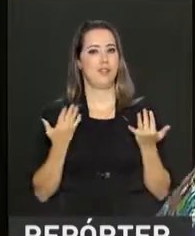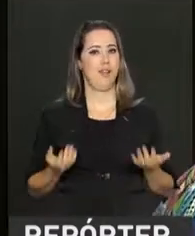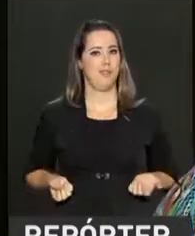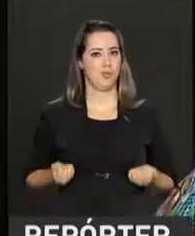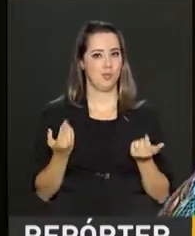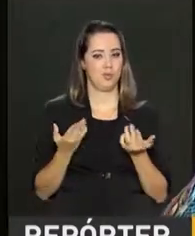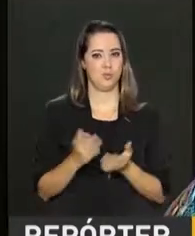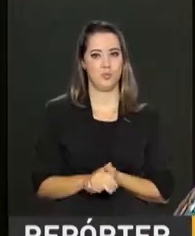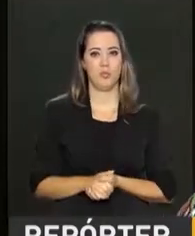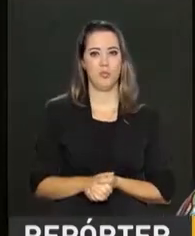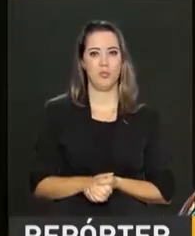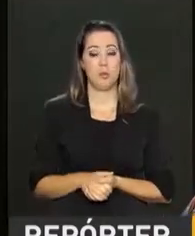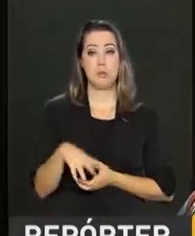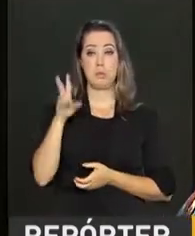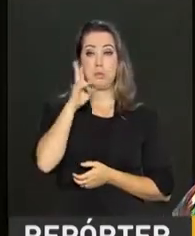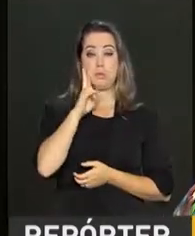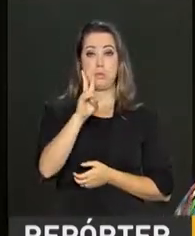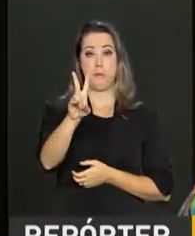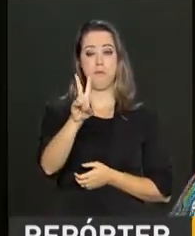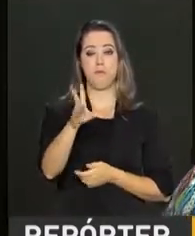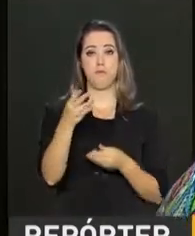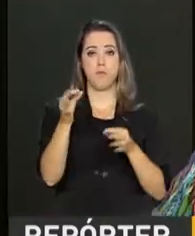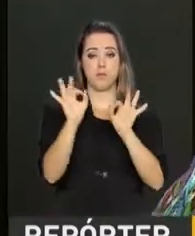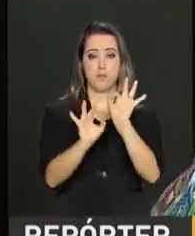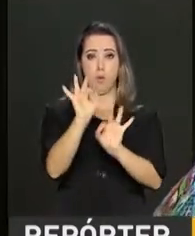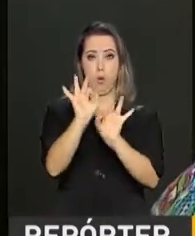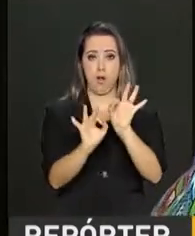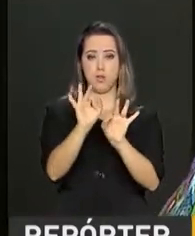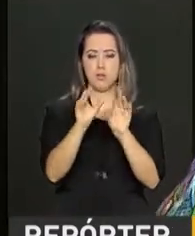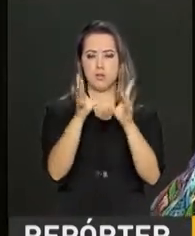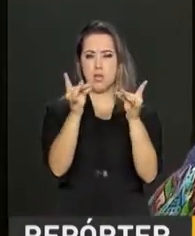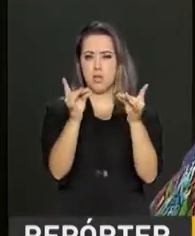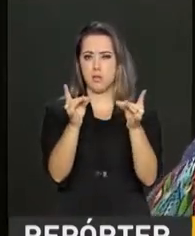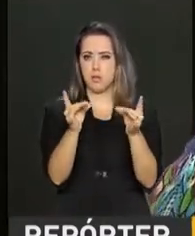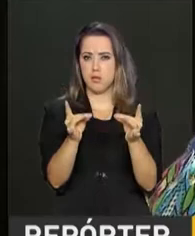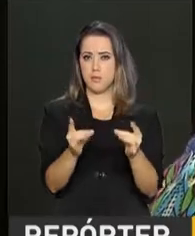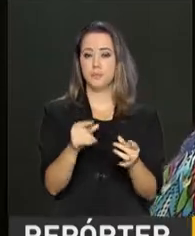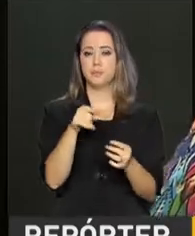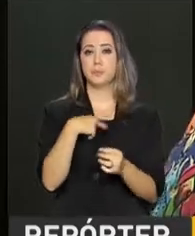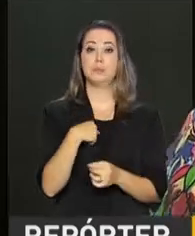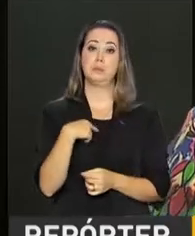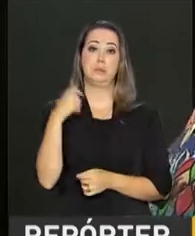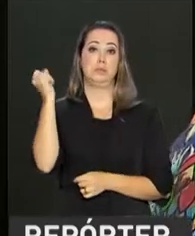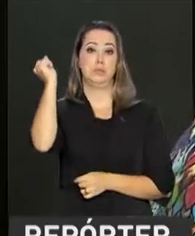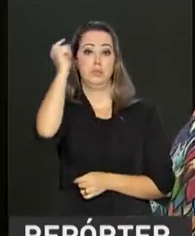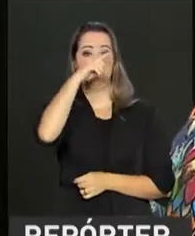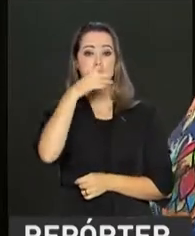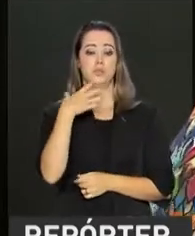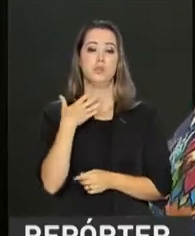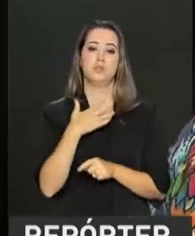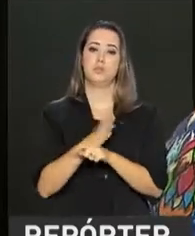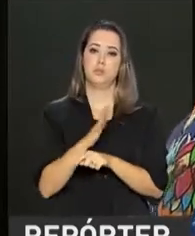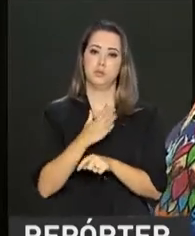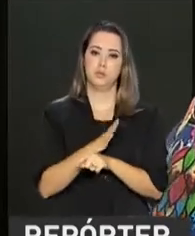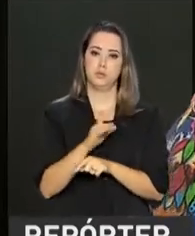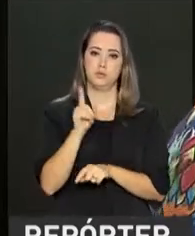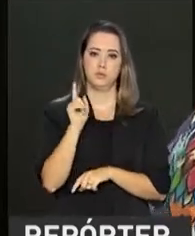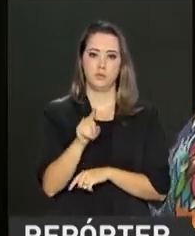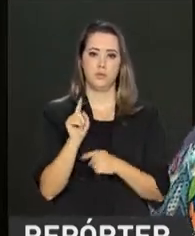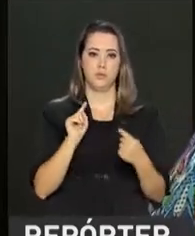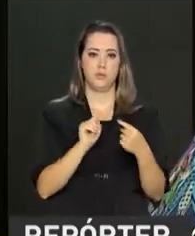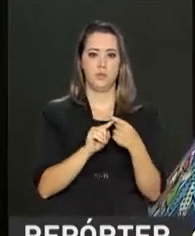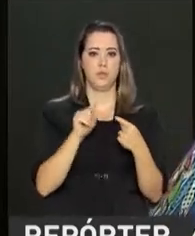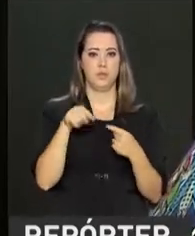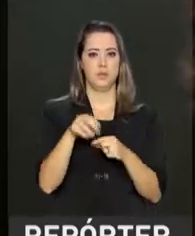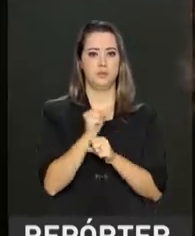visualizar dá uma impressão até mesmo de de organização mesmo é de anotar eu tenho essa dificuldade vou tentar é um objetivo para